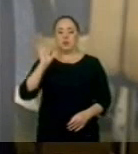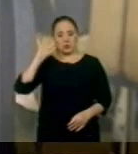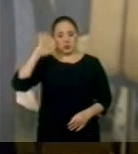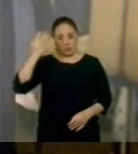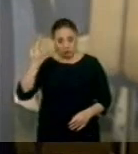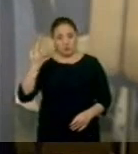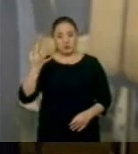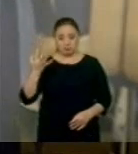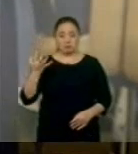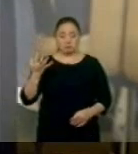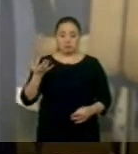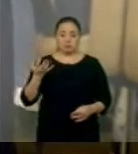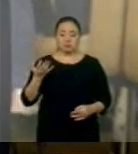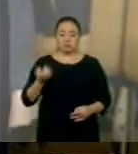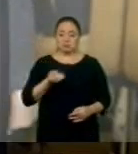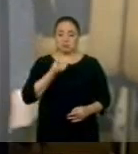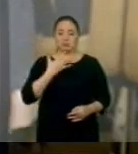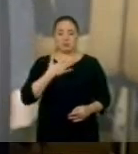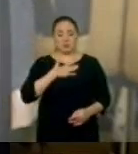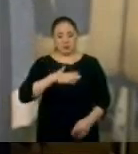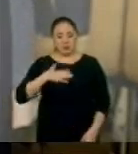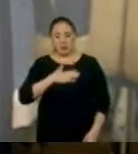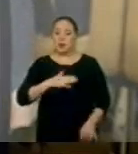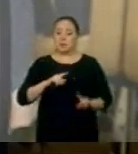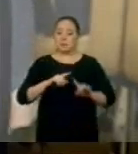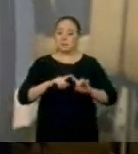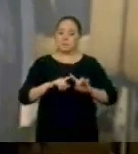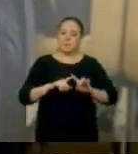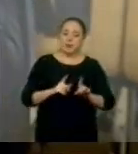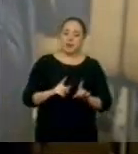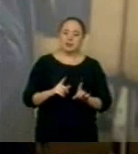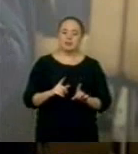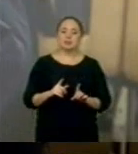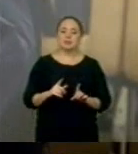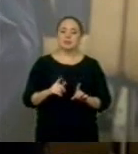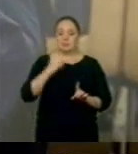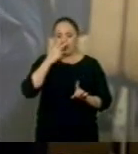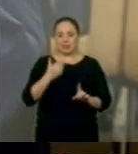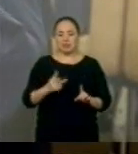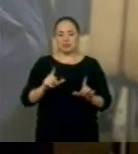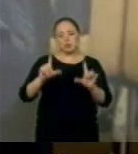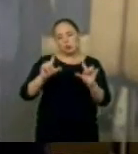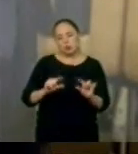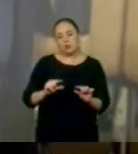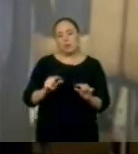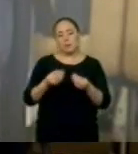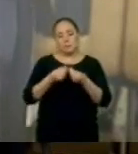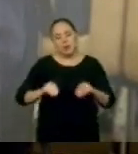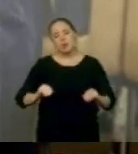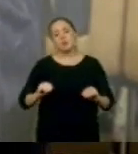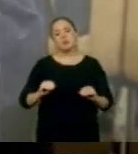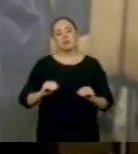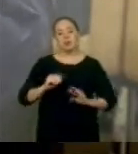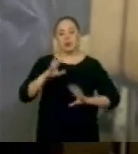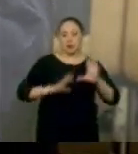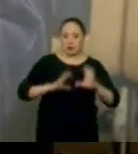se não plenamente satisfatória, mas pelo menos que dirimisse o litígio